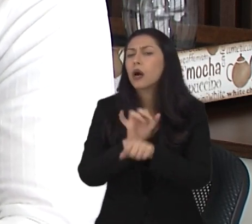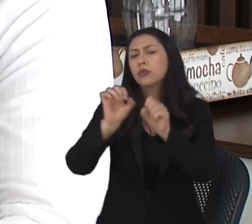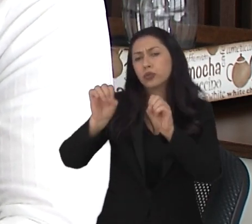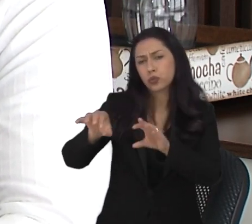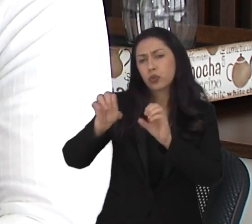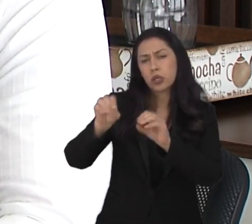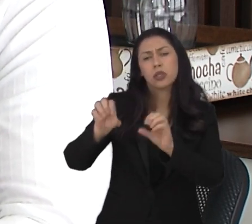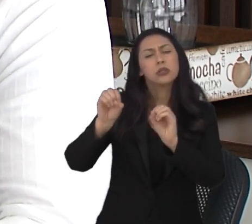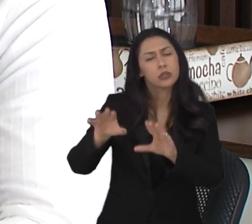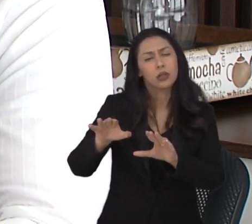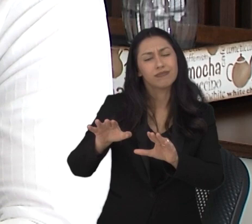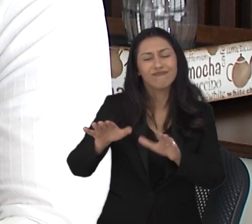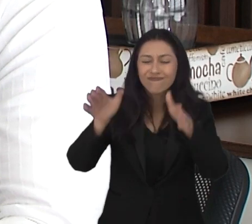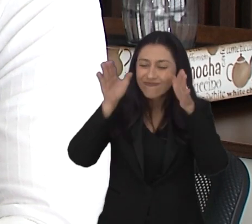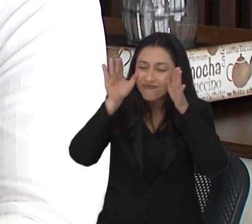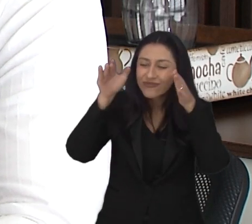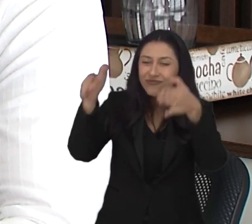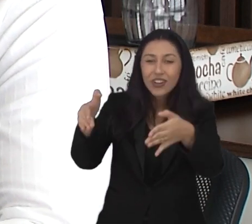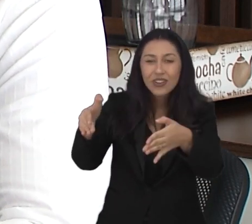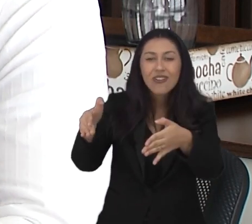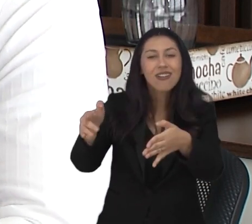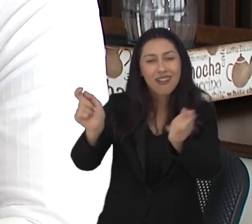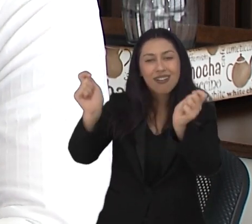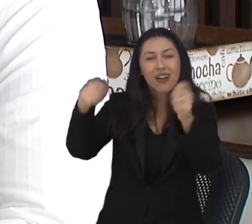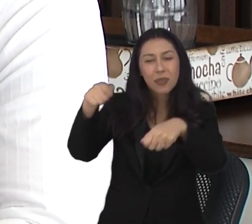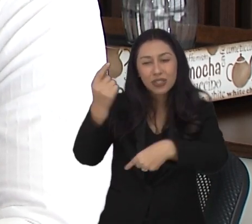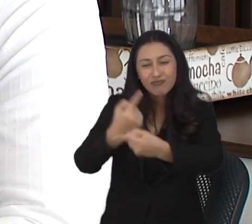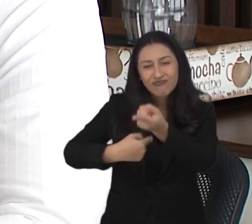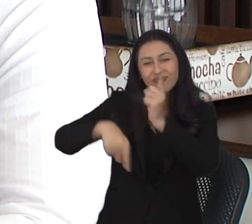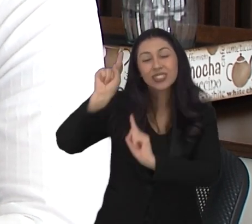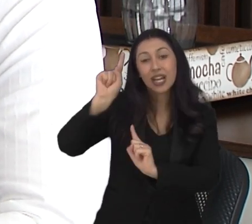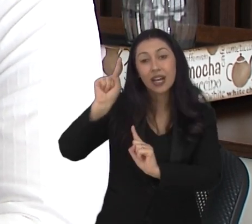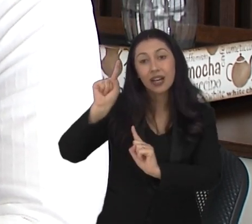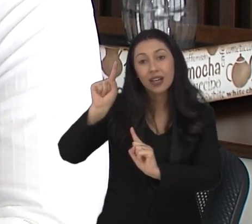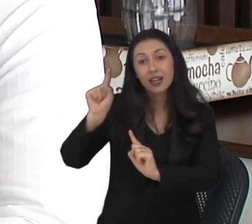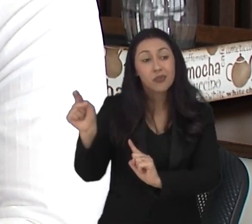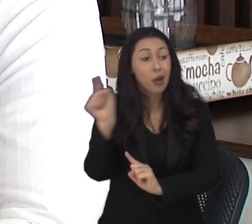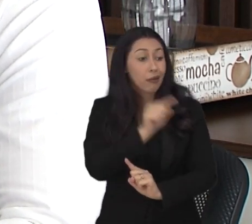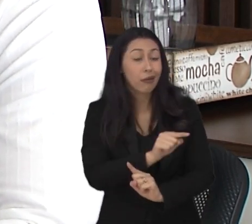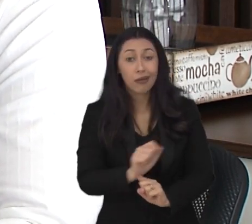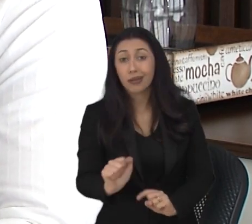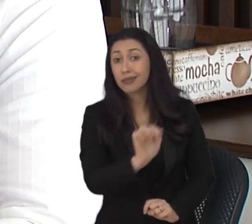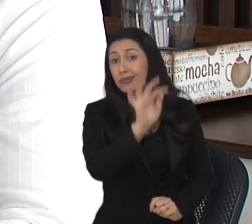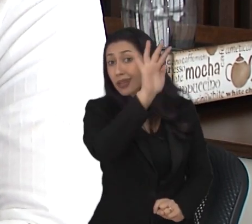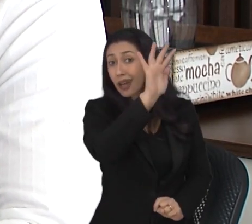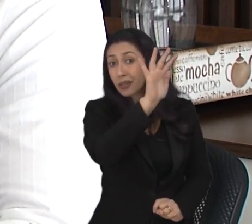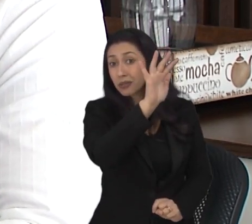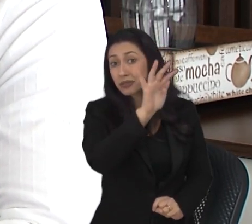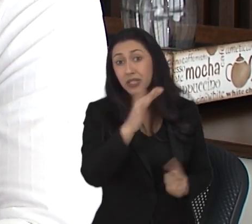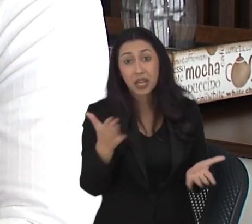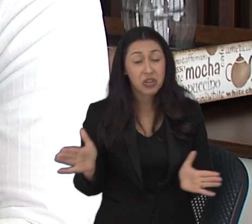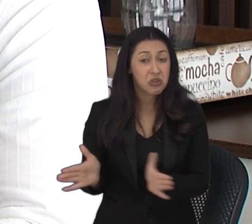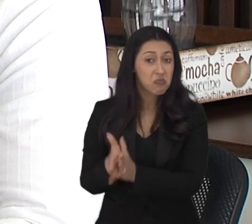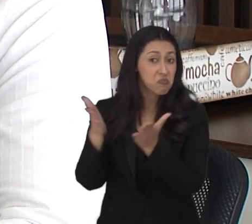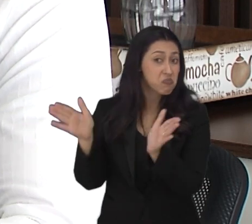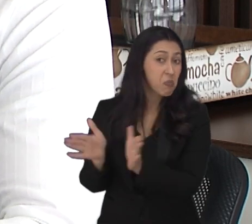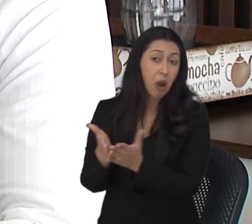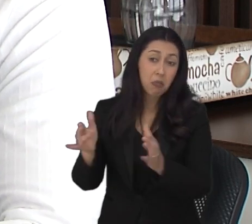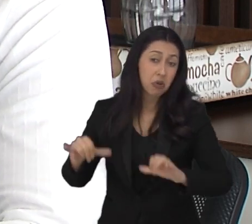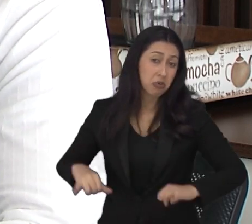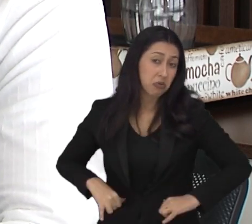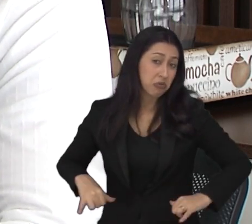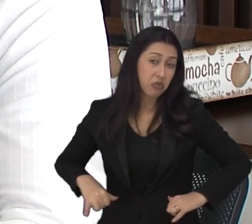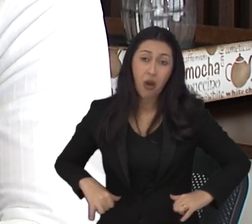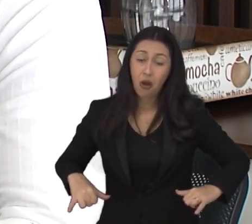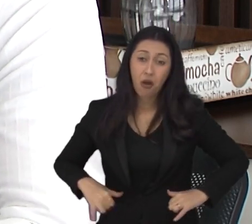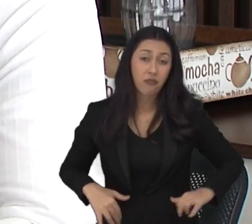instrumentos mais educativos também, porque eu acredito que é ali que a gente, de fato, tem poder de alterar comportamento. No resto, a gente encarece o preço e as camadas mais